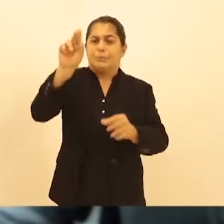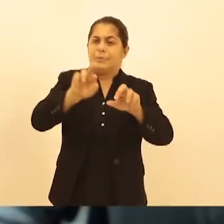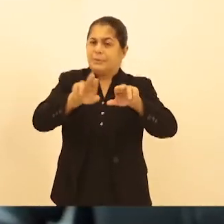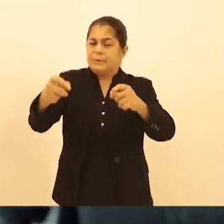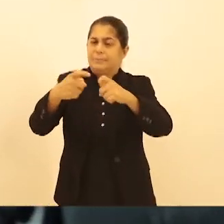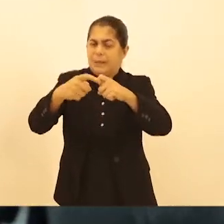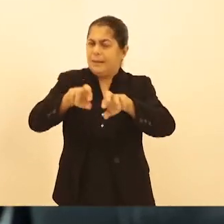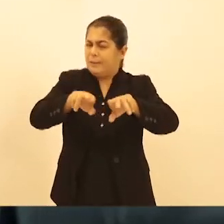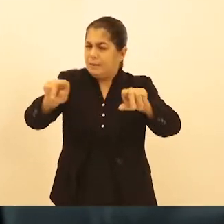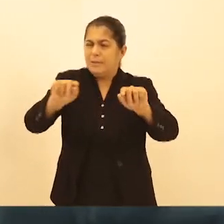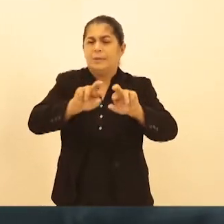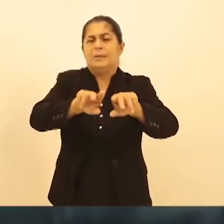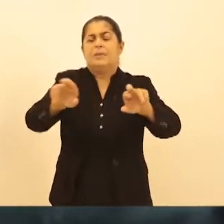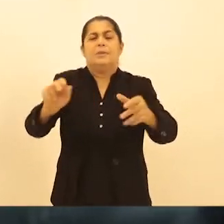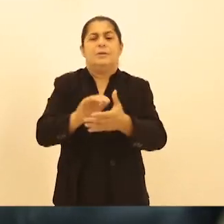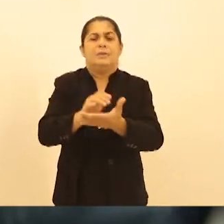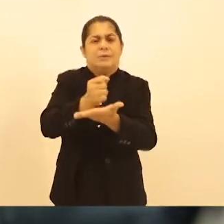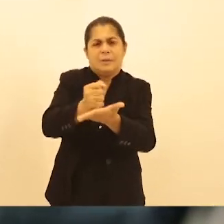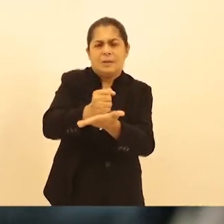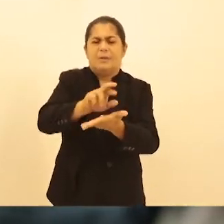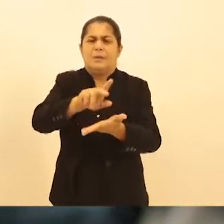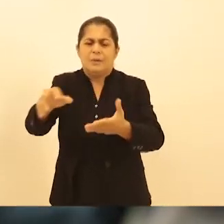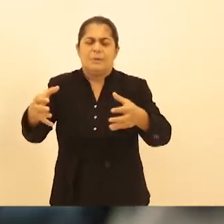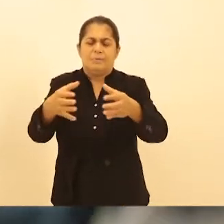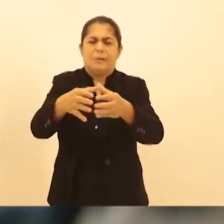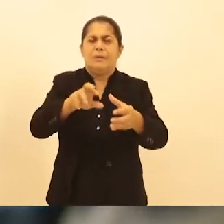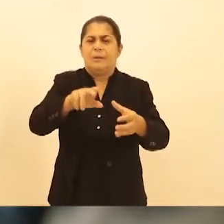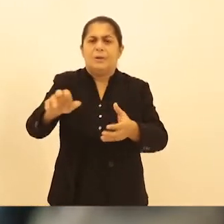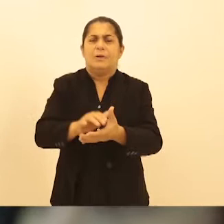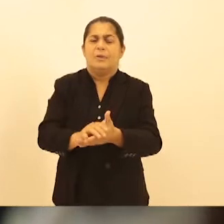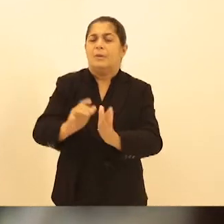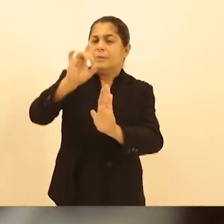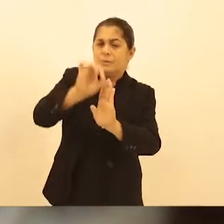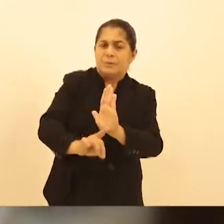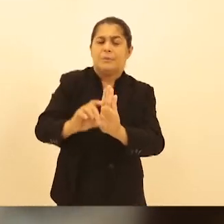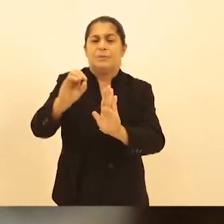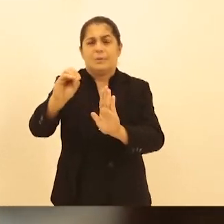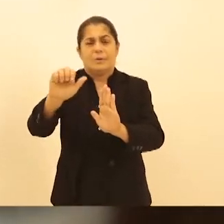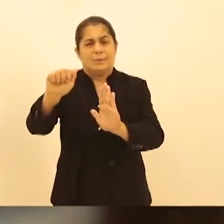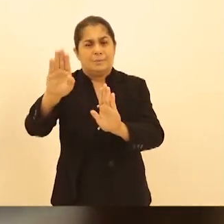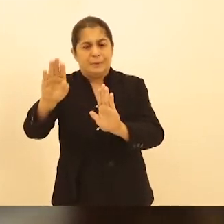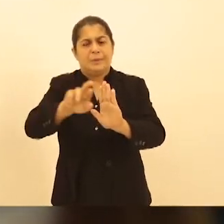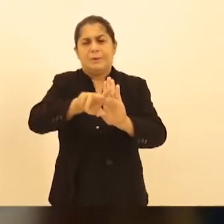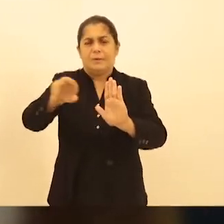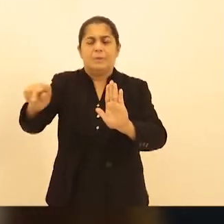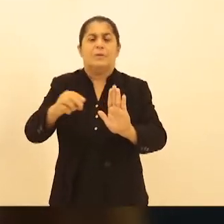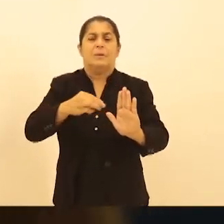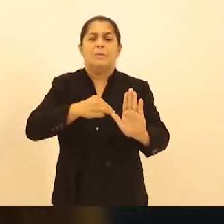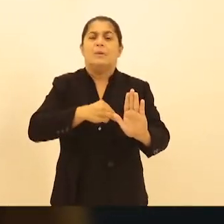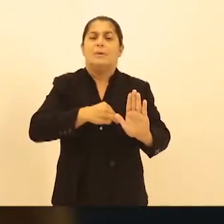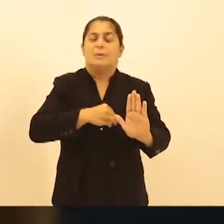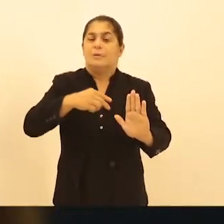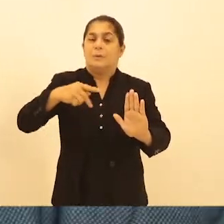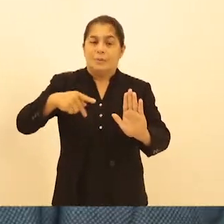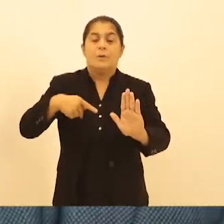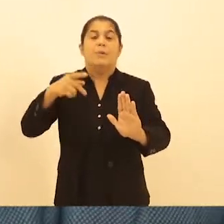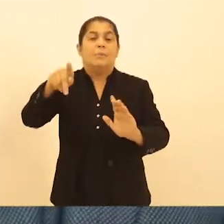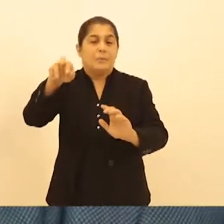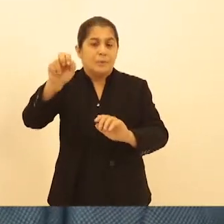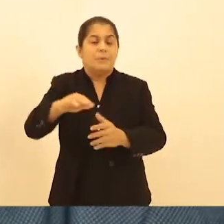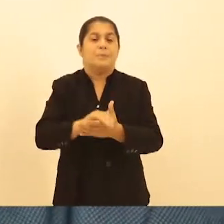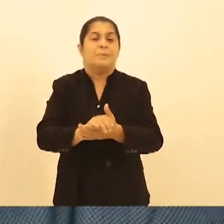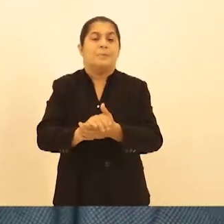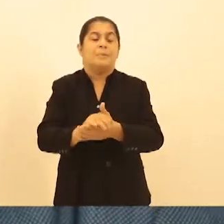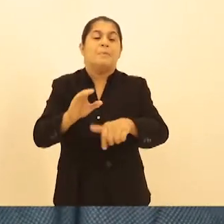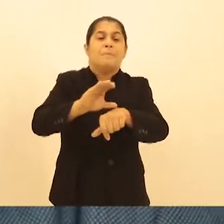e farmácia comissão de direito do consumidor da oab ti e propõe da capital bayeux e cabedelo várias